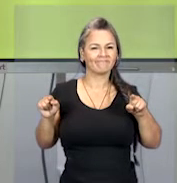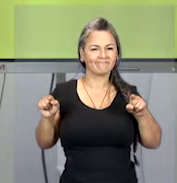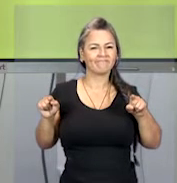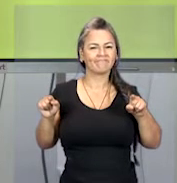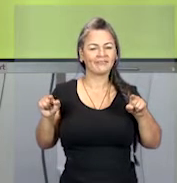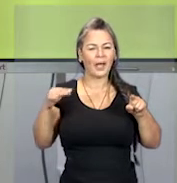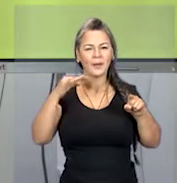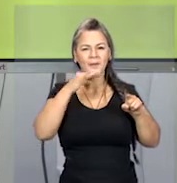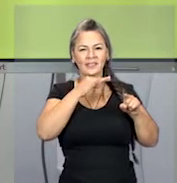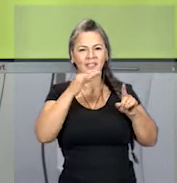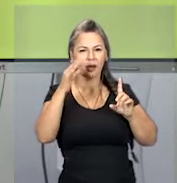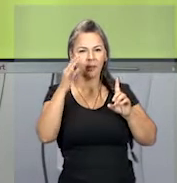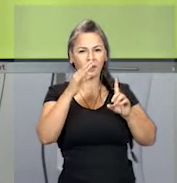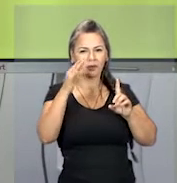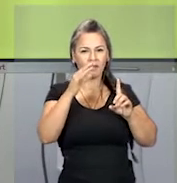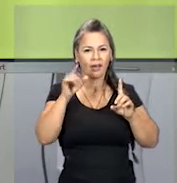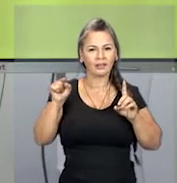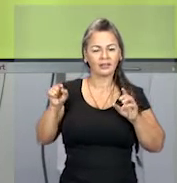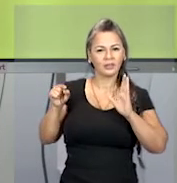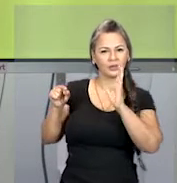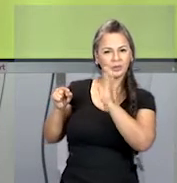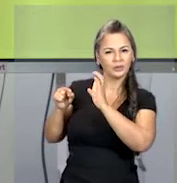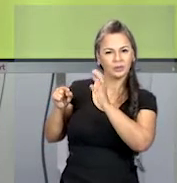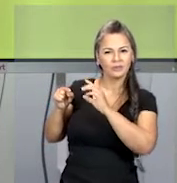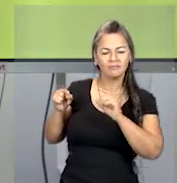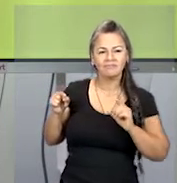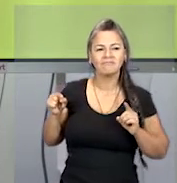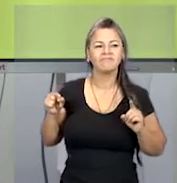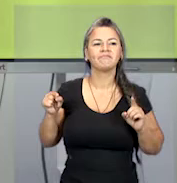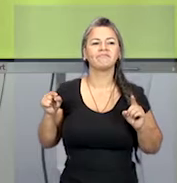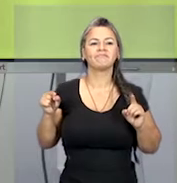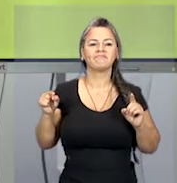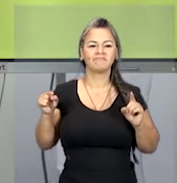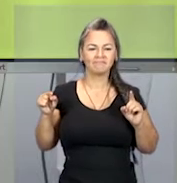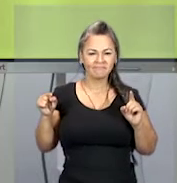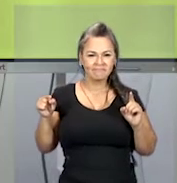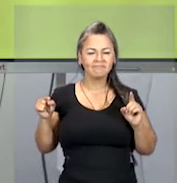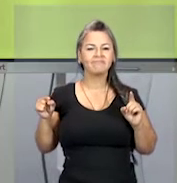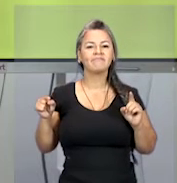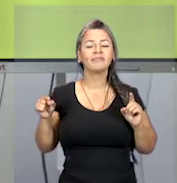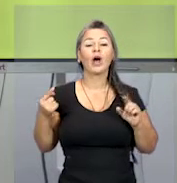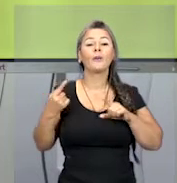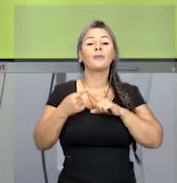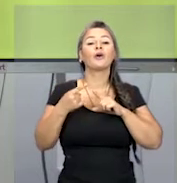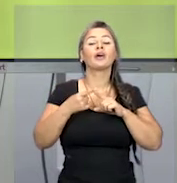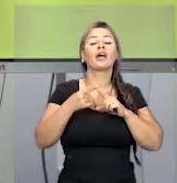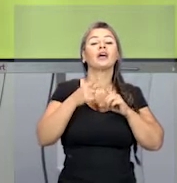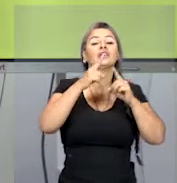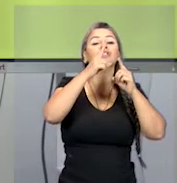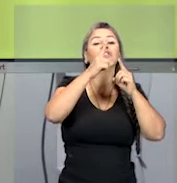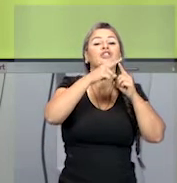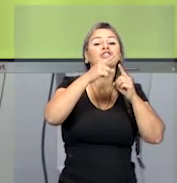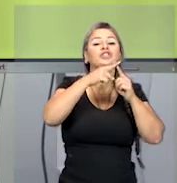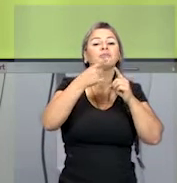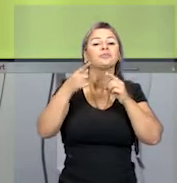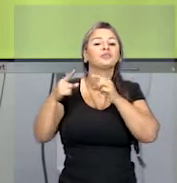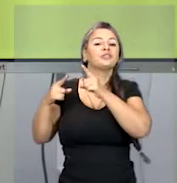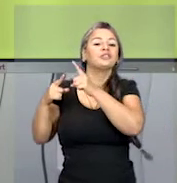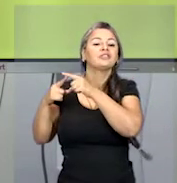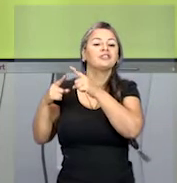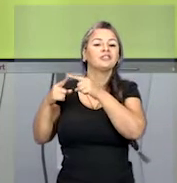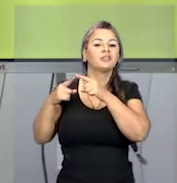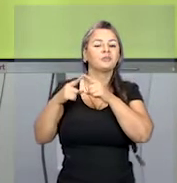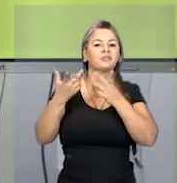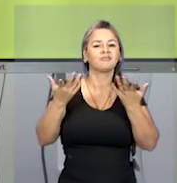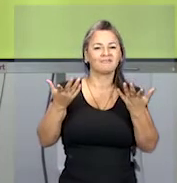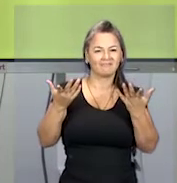impactos eles são diferentes, essas organizações são diferentes devido ao modelo de sociedade que nós estamos